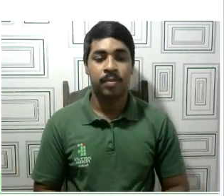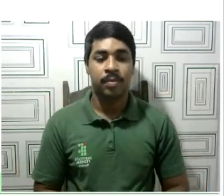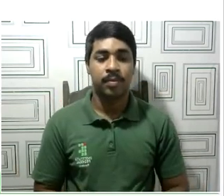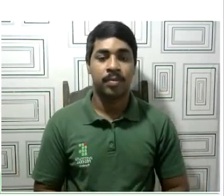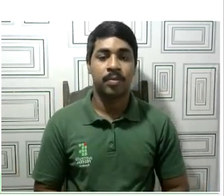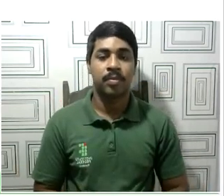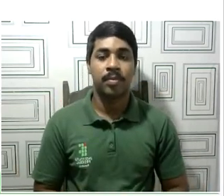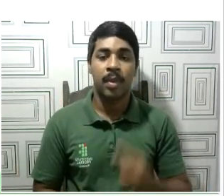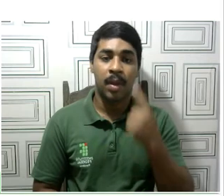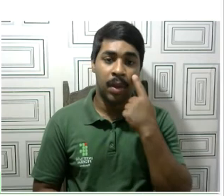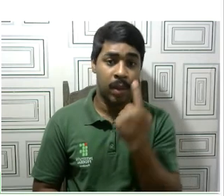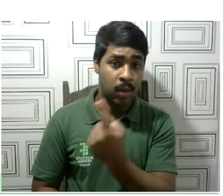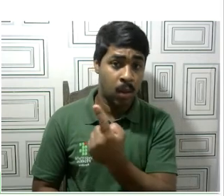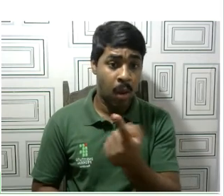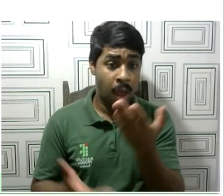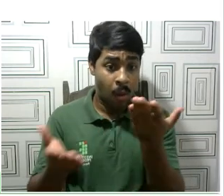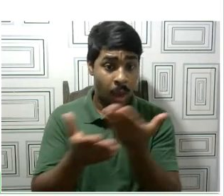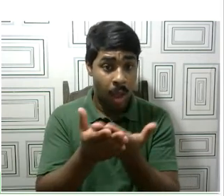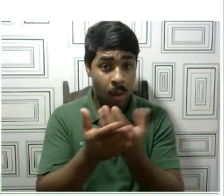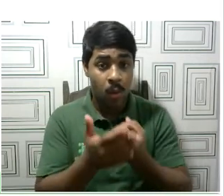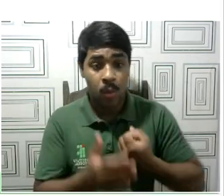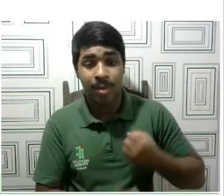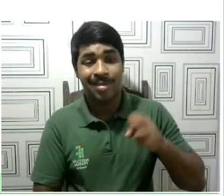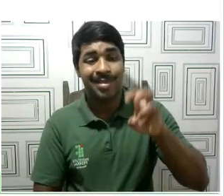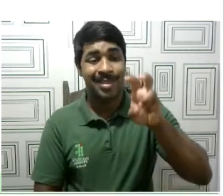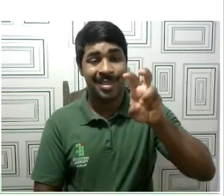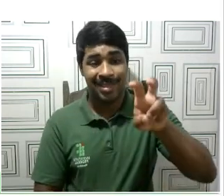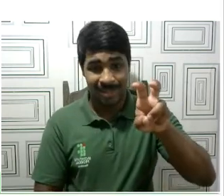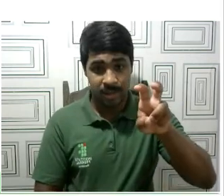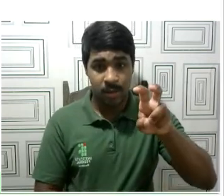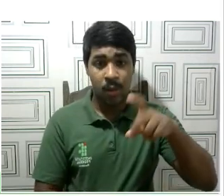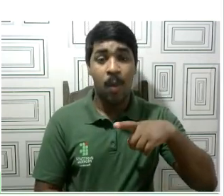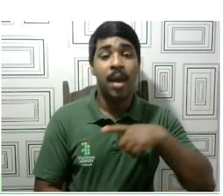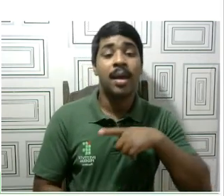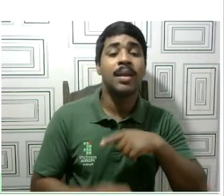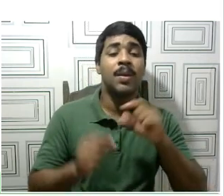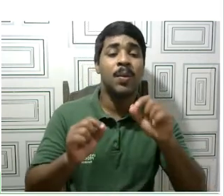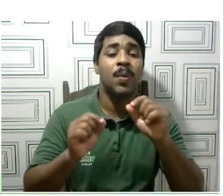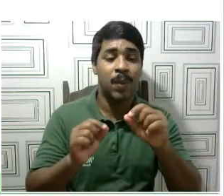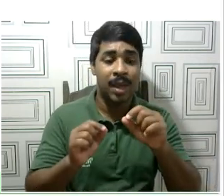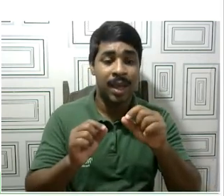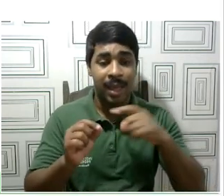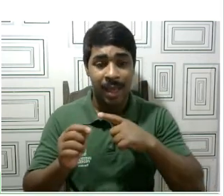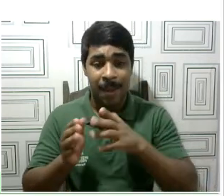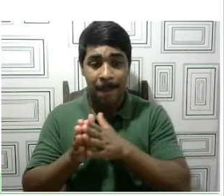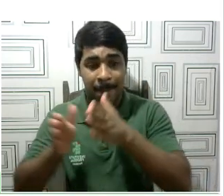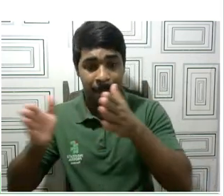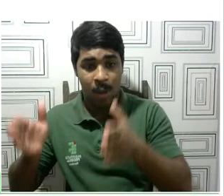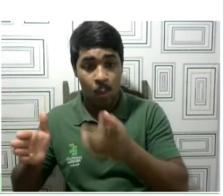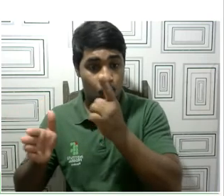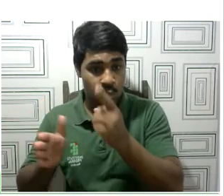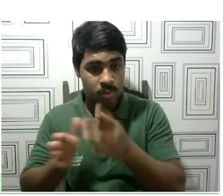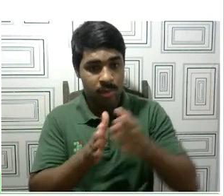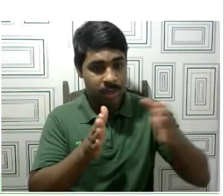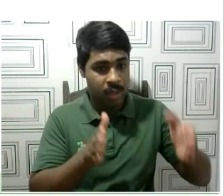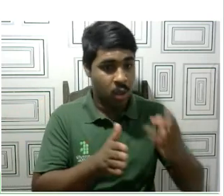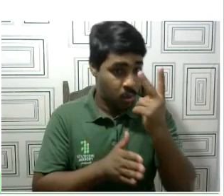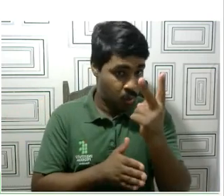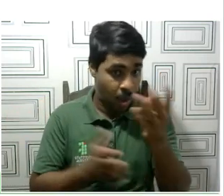Essa é a nossa quinta aula, é uma aula de exercícios e ela tem duas partes. Nós vamos ver agora a parte 1 e depois a parte 2.